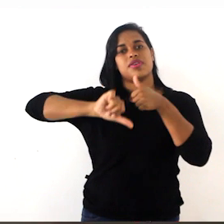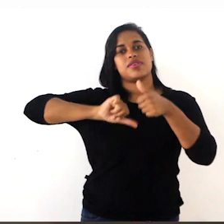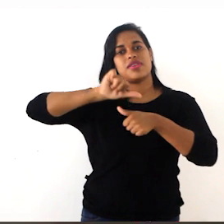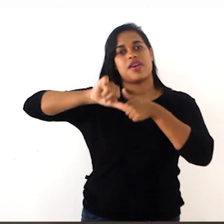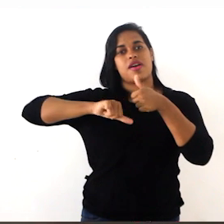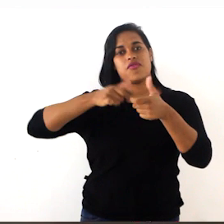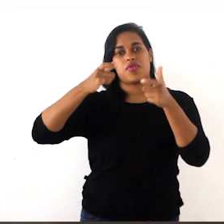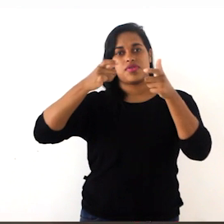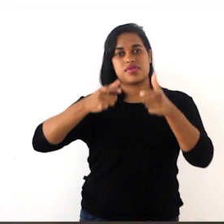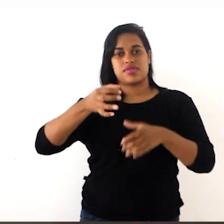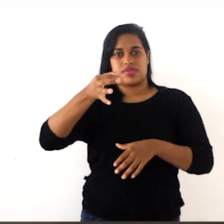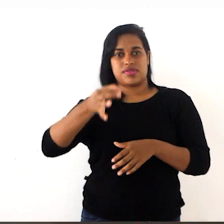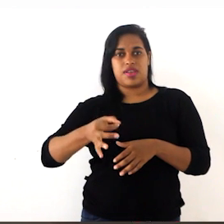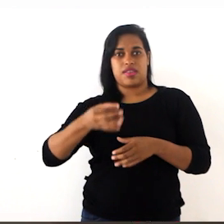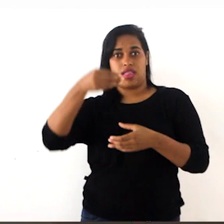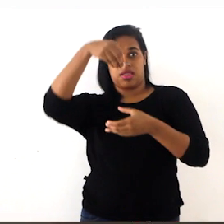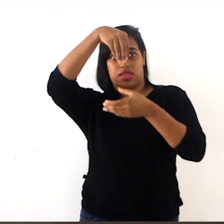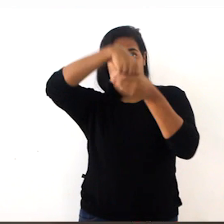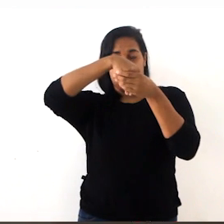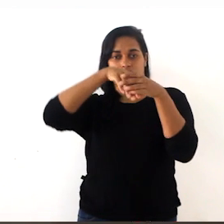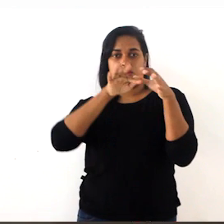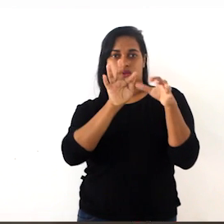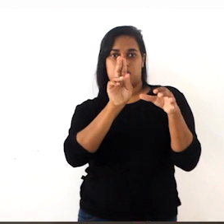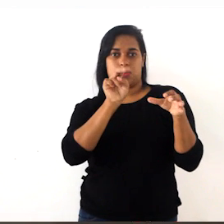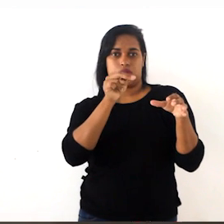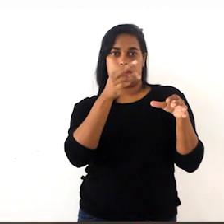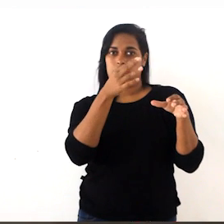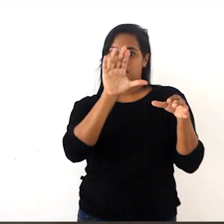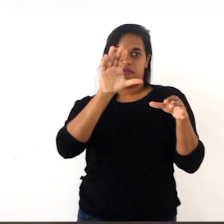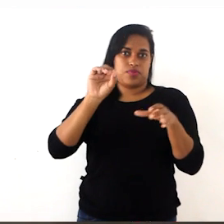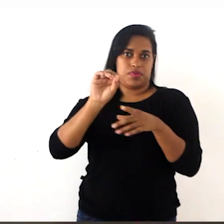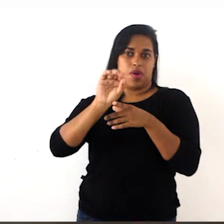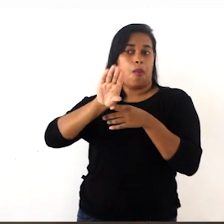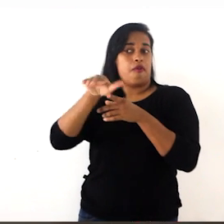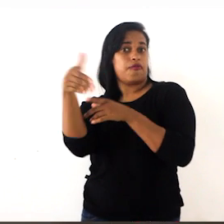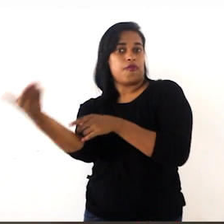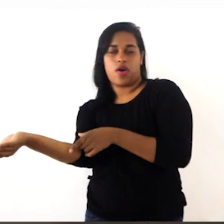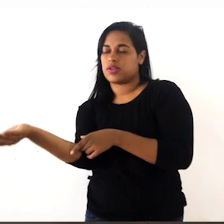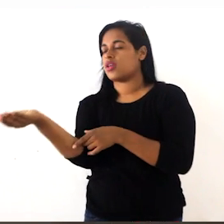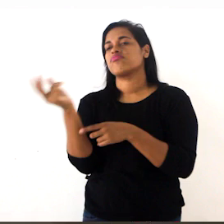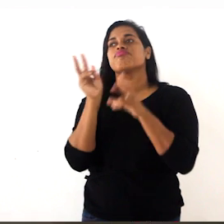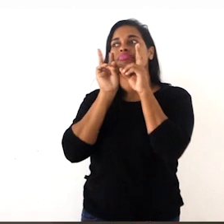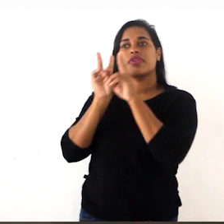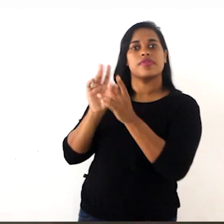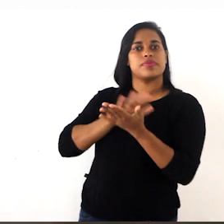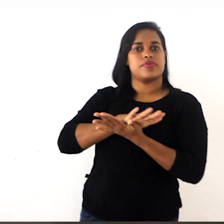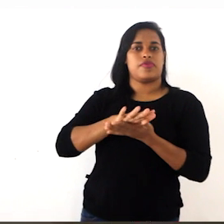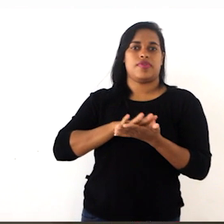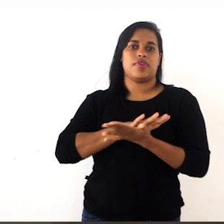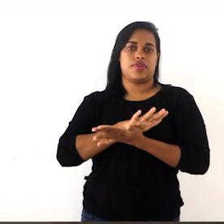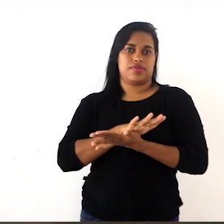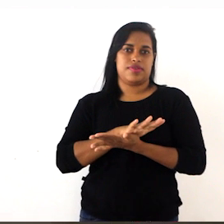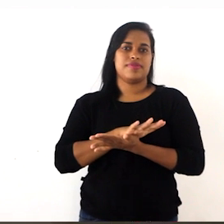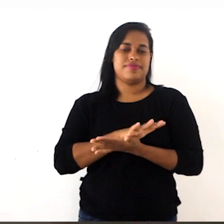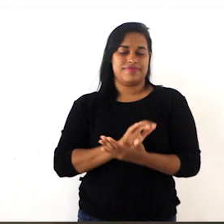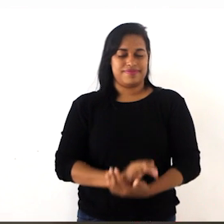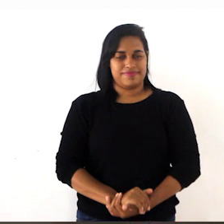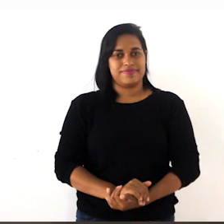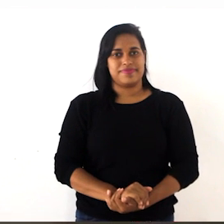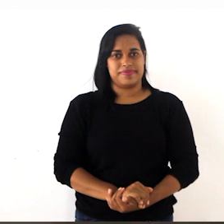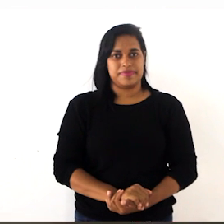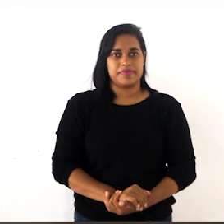variável local, ela só existe dentro da função, fora dela ela não vai ser visualizada.